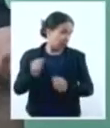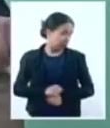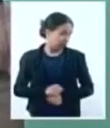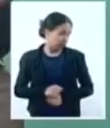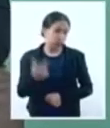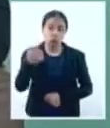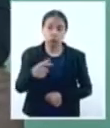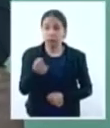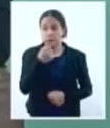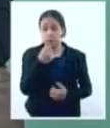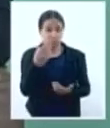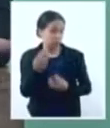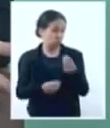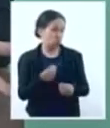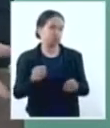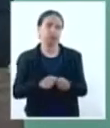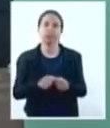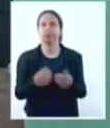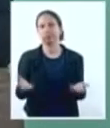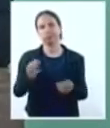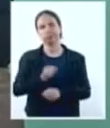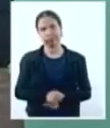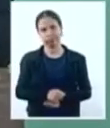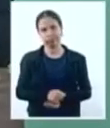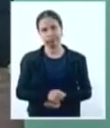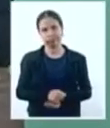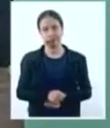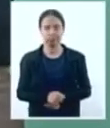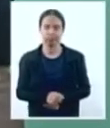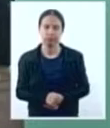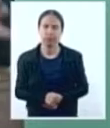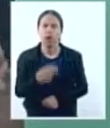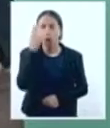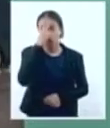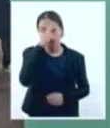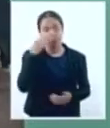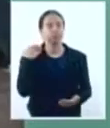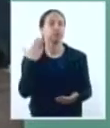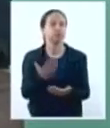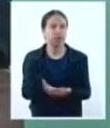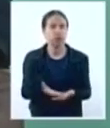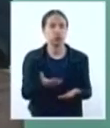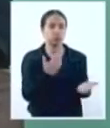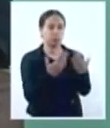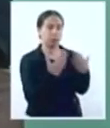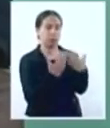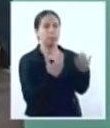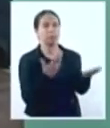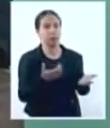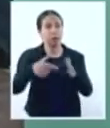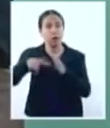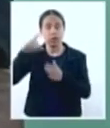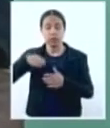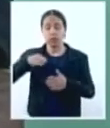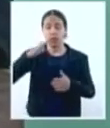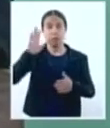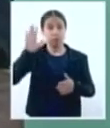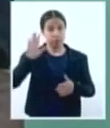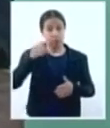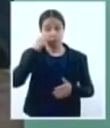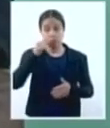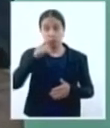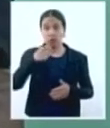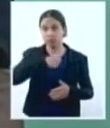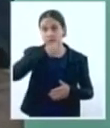sou informada de que não tem no estoque. Então, eu me lembro até hoje dessa conversa. Foi na época de campanha que uma senhora me passou isso. Olha